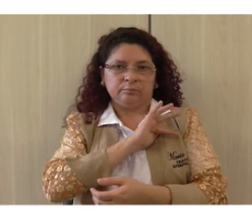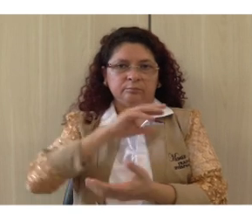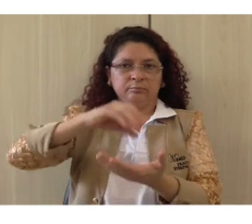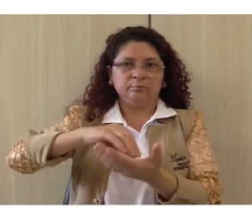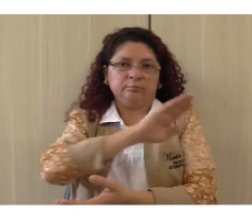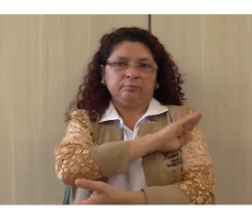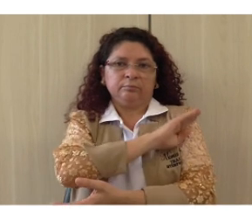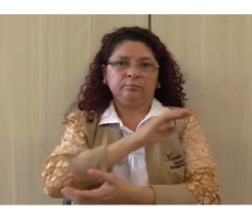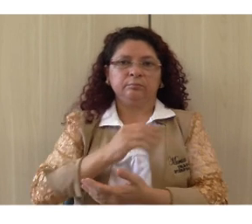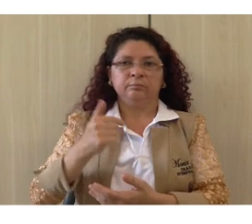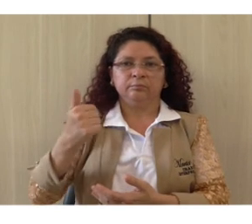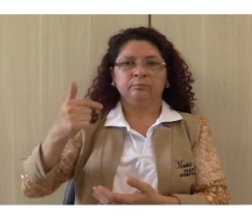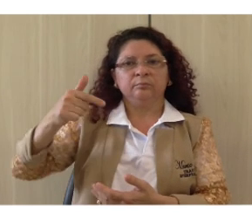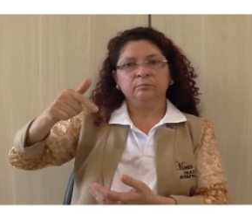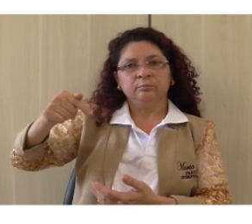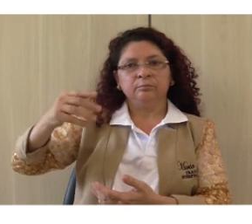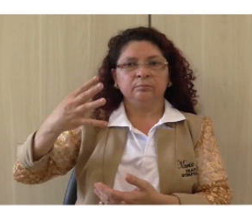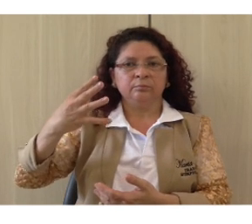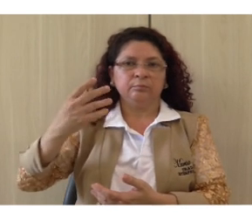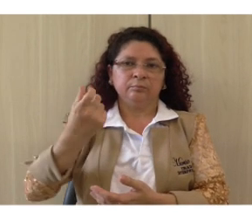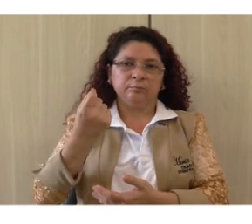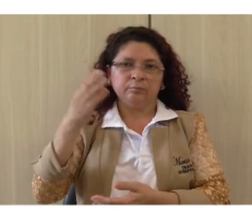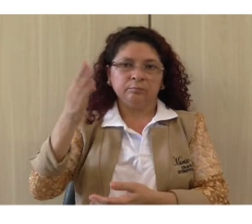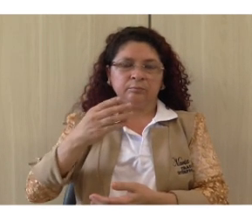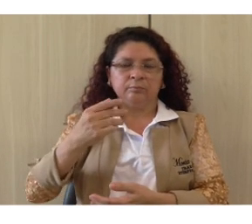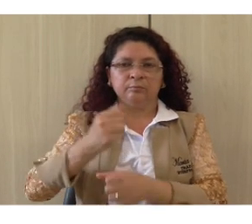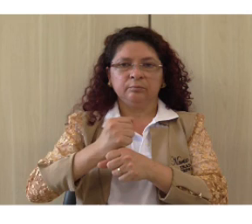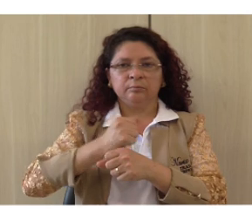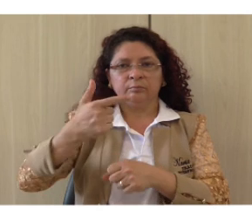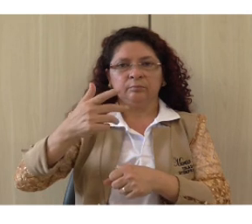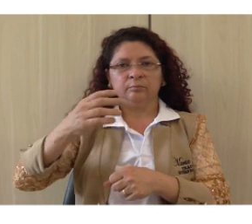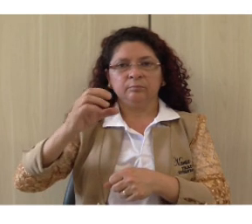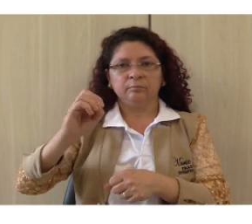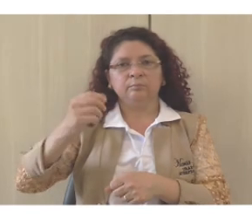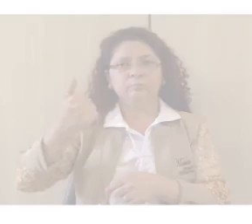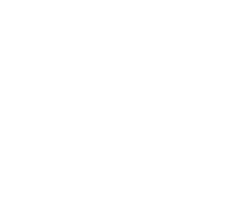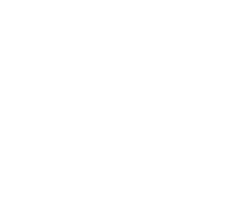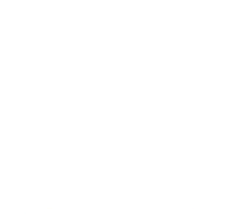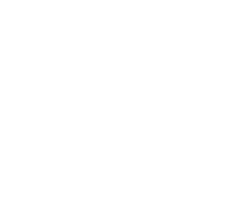1746/2019, GAB.